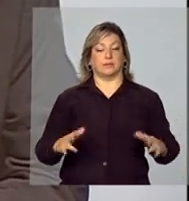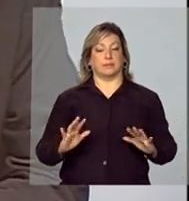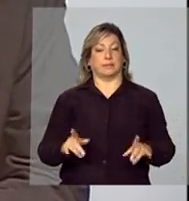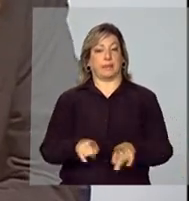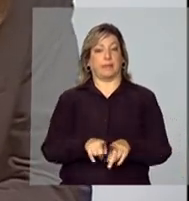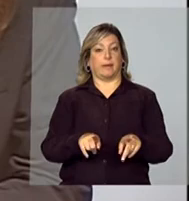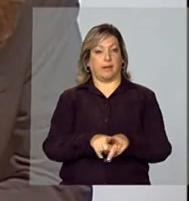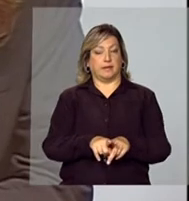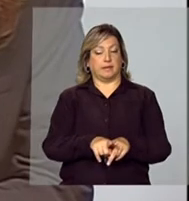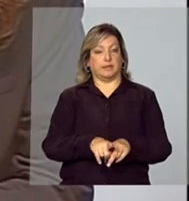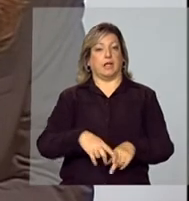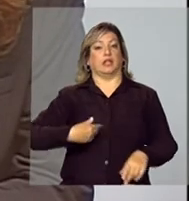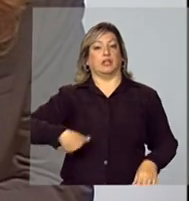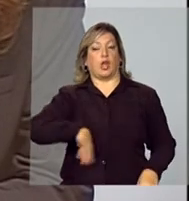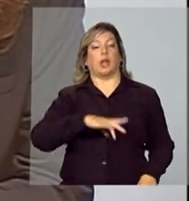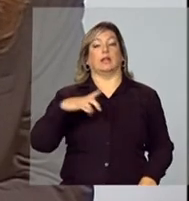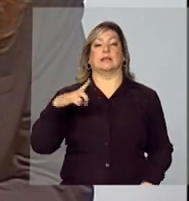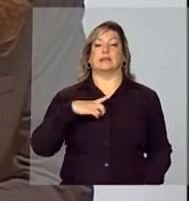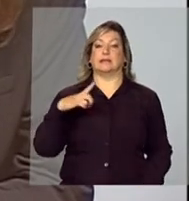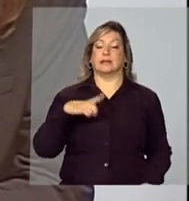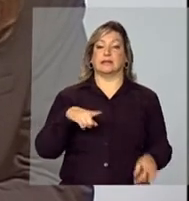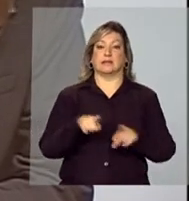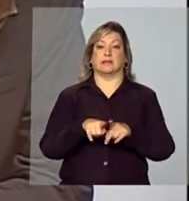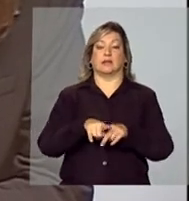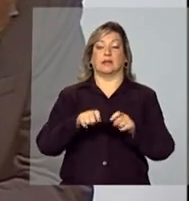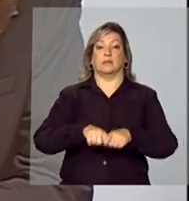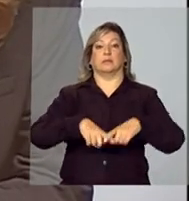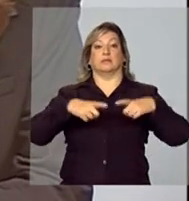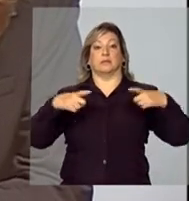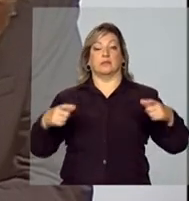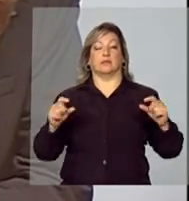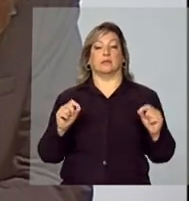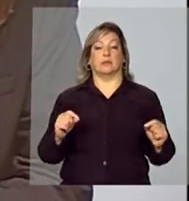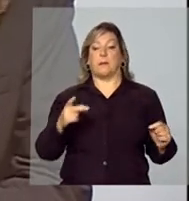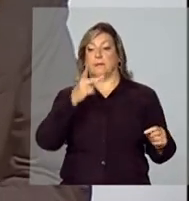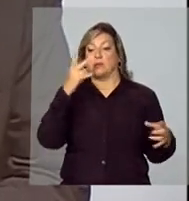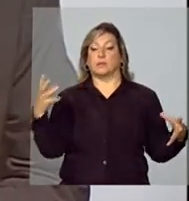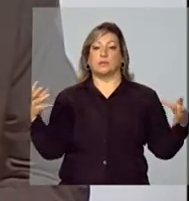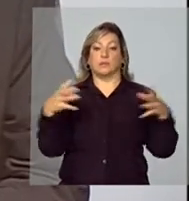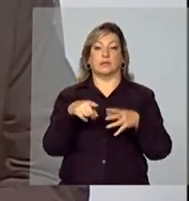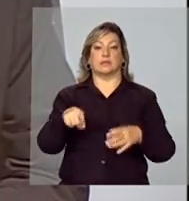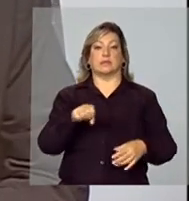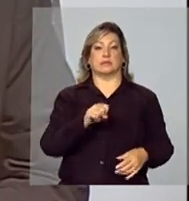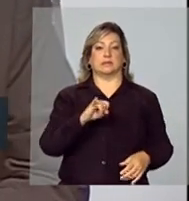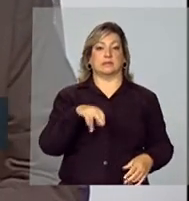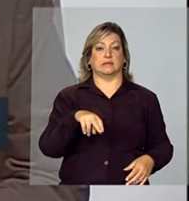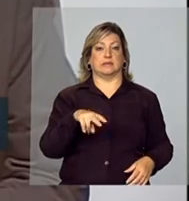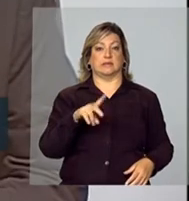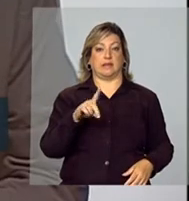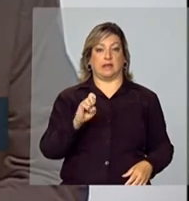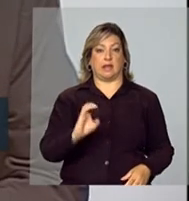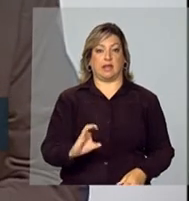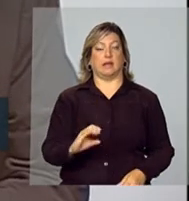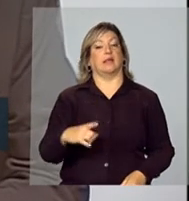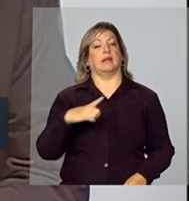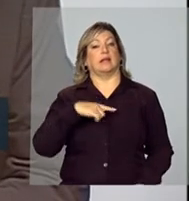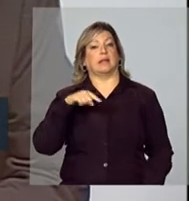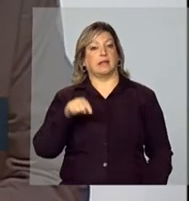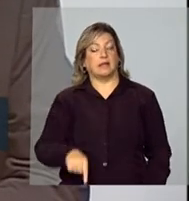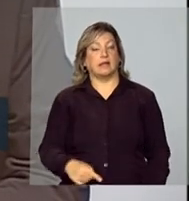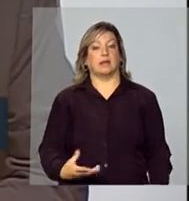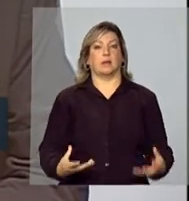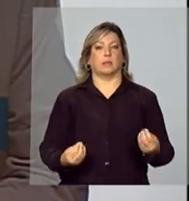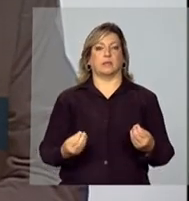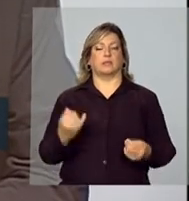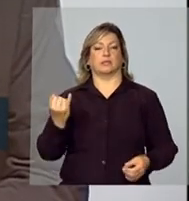também um aumento na base de integrados ao sindec é o sindec é um sistema muito vivo